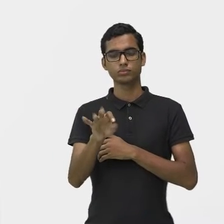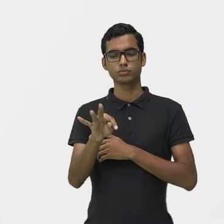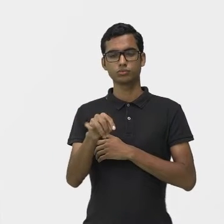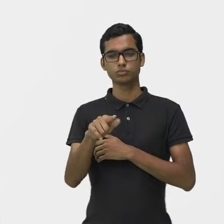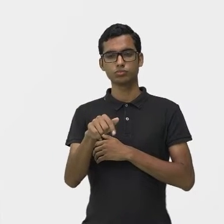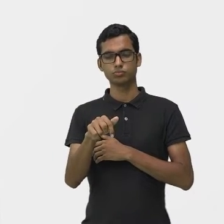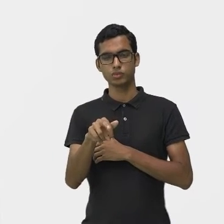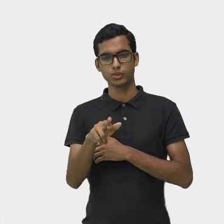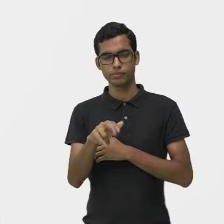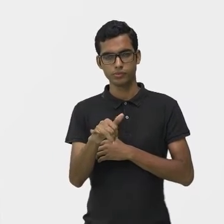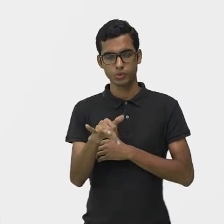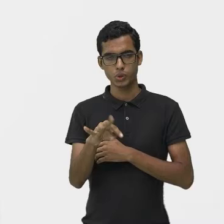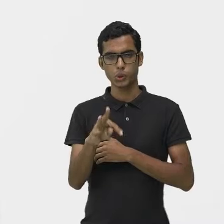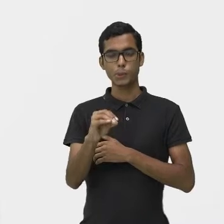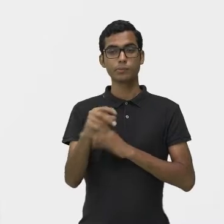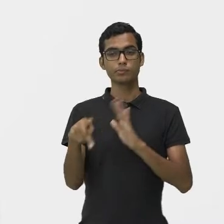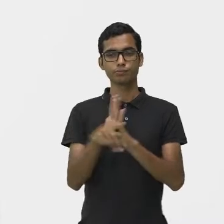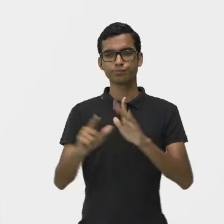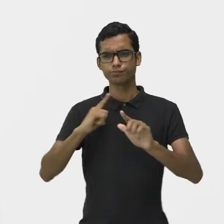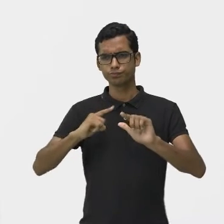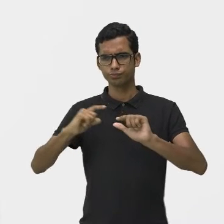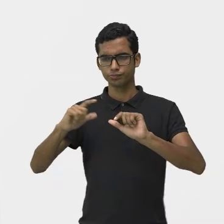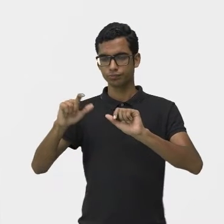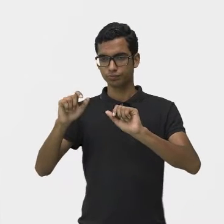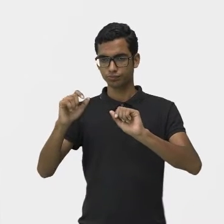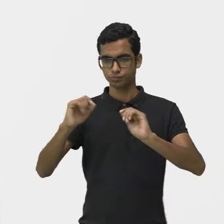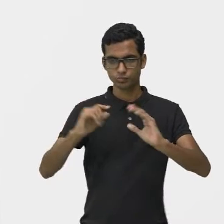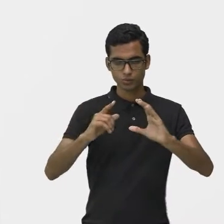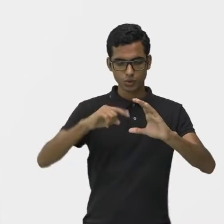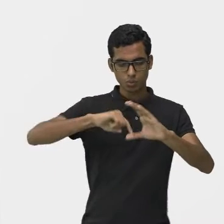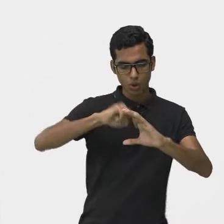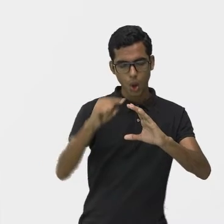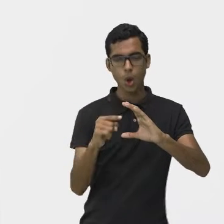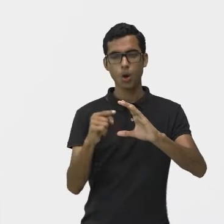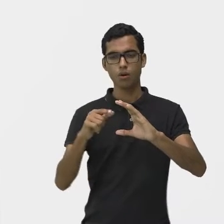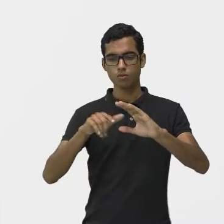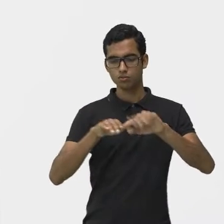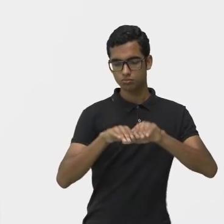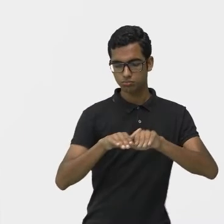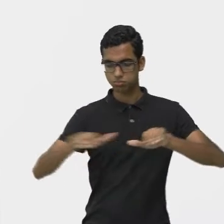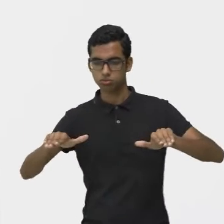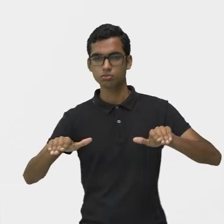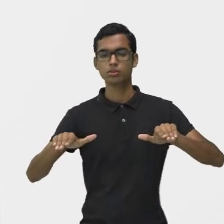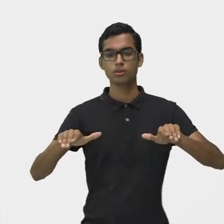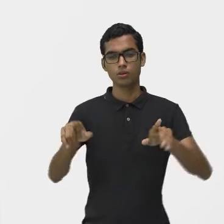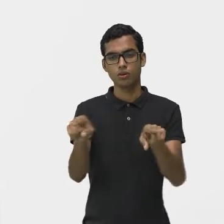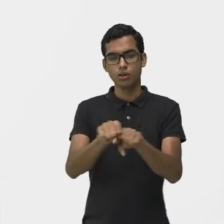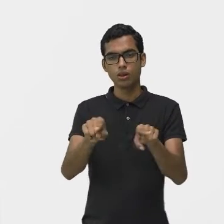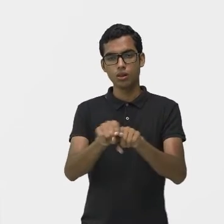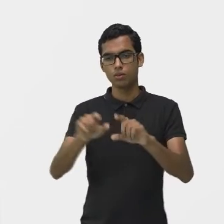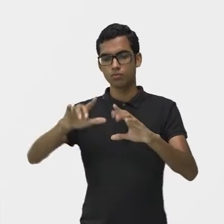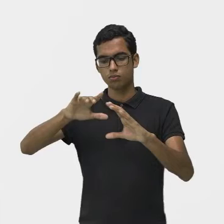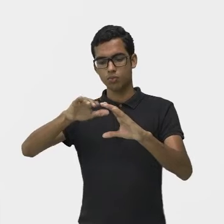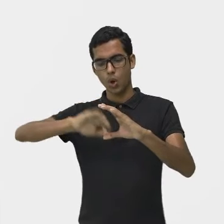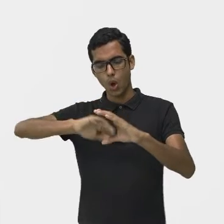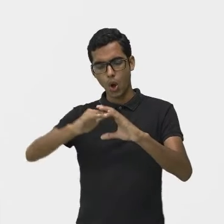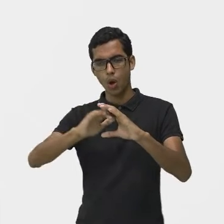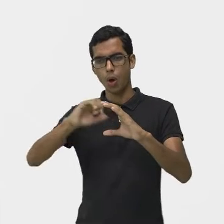espelhos, tanto planos quanto esféricos, côncavos ou convexos, são